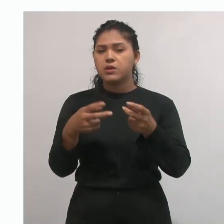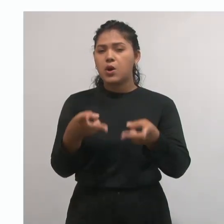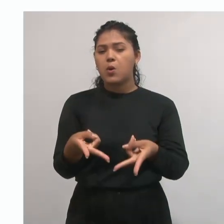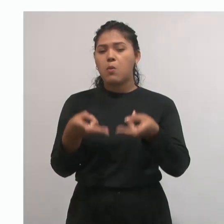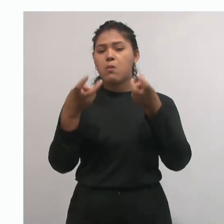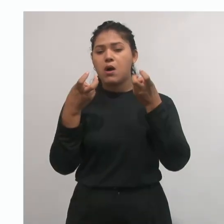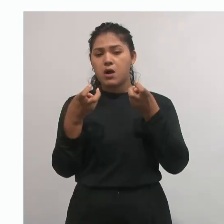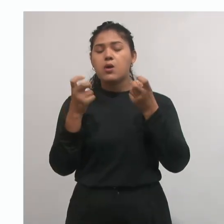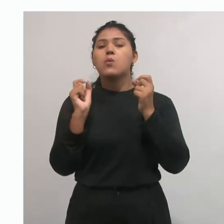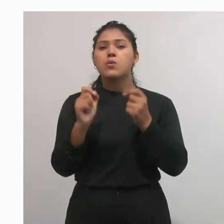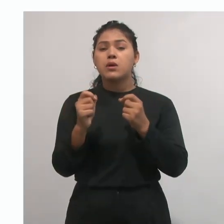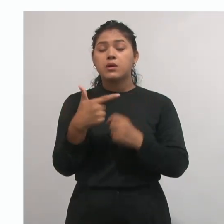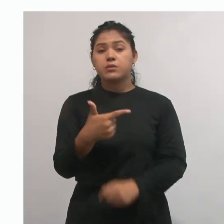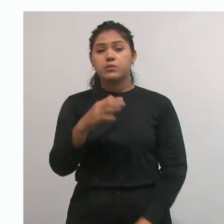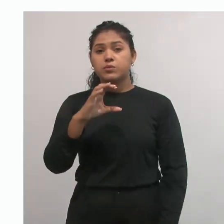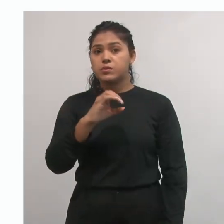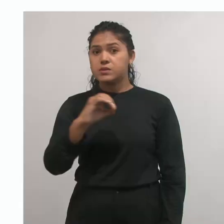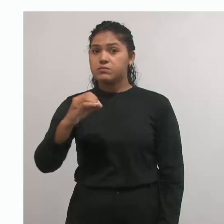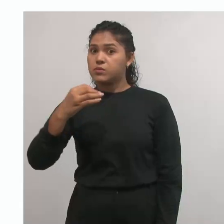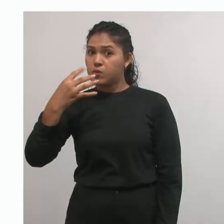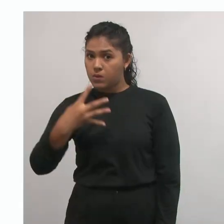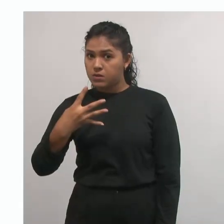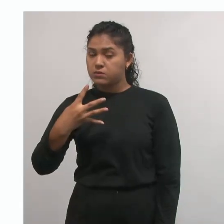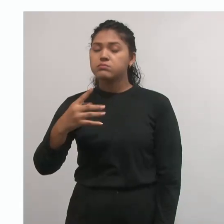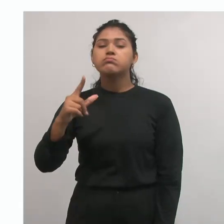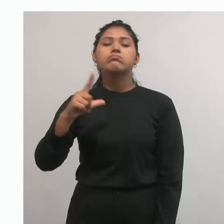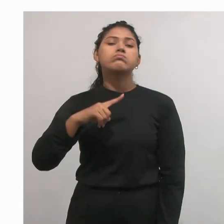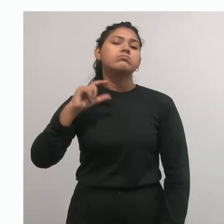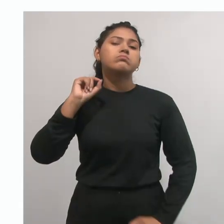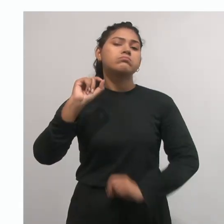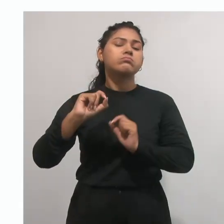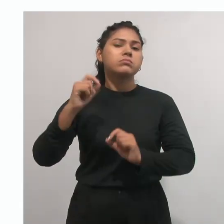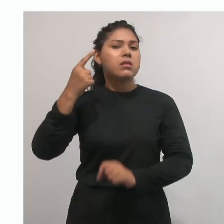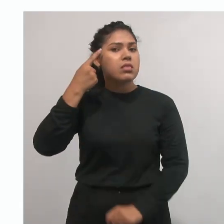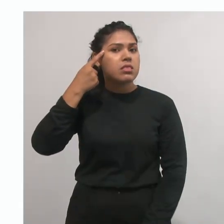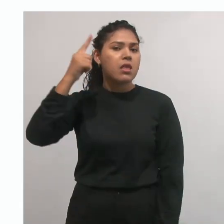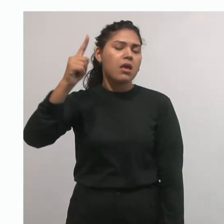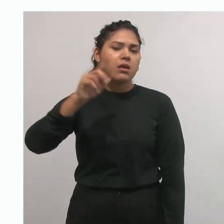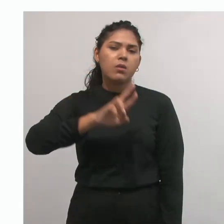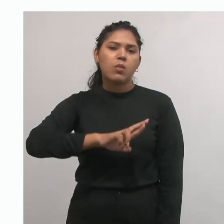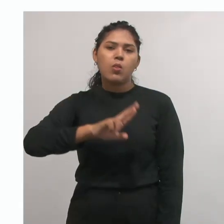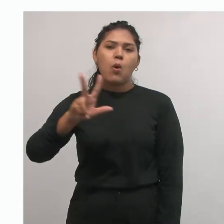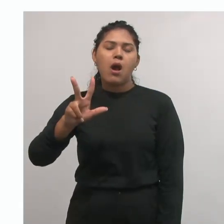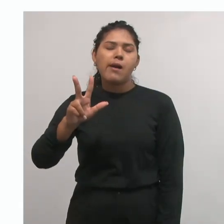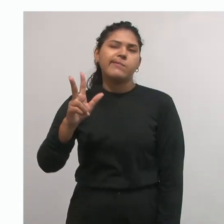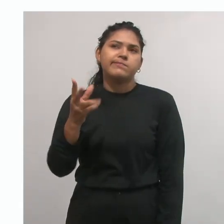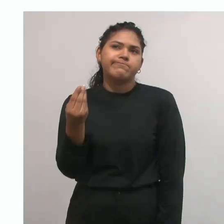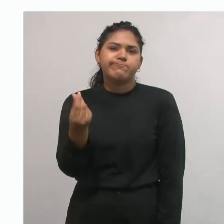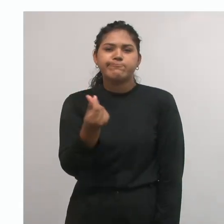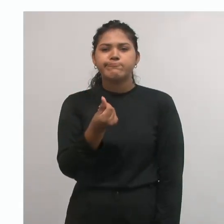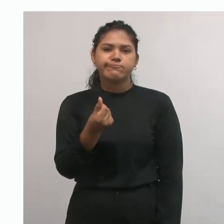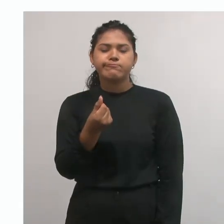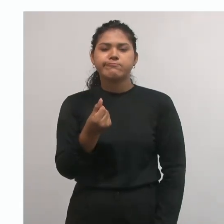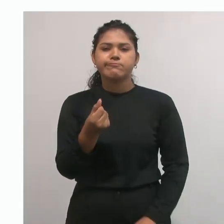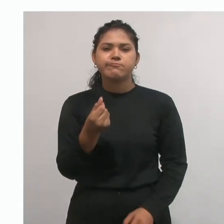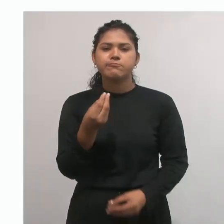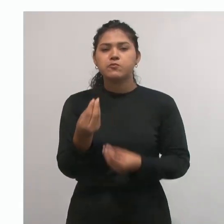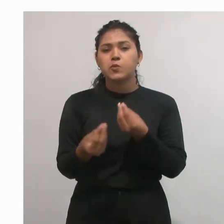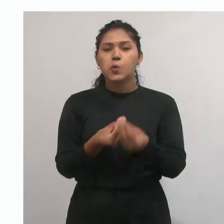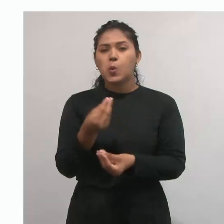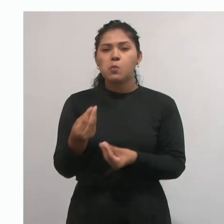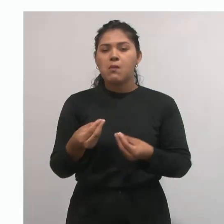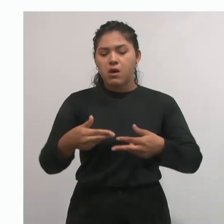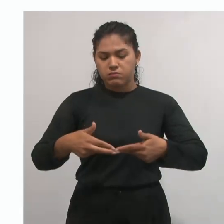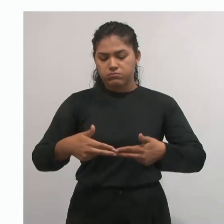gente, essa diretriz de 2004, né? Traz para a gente essa ideia de que não se trata